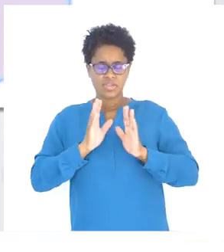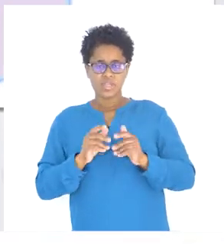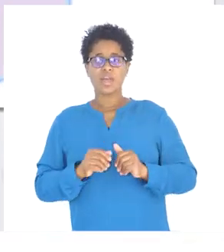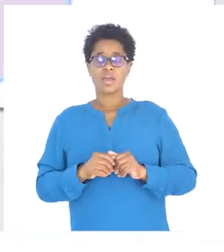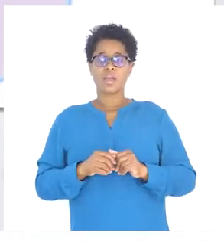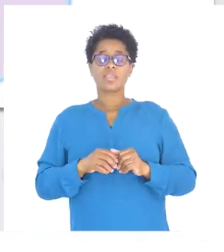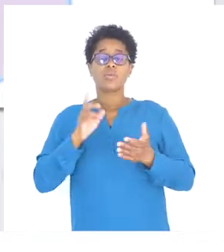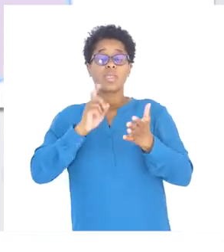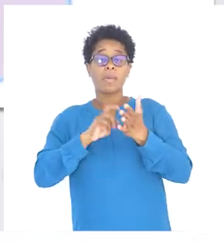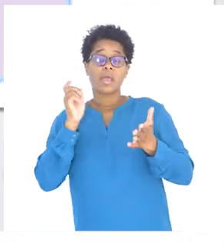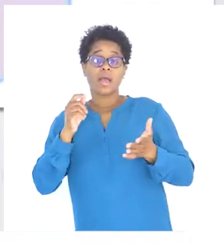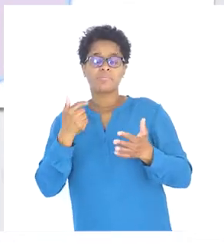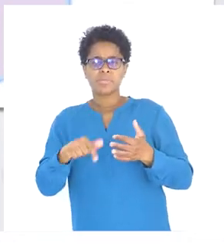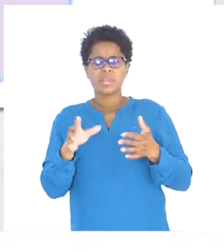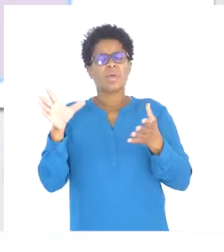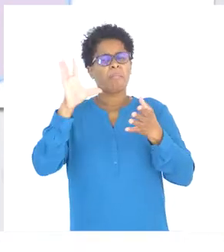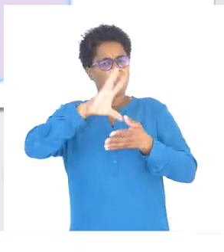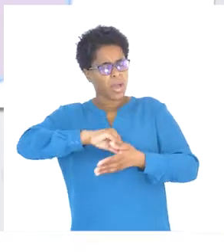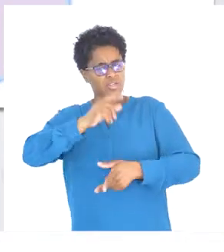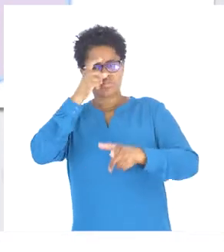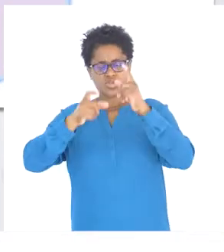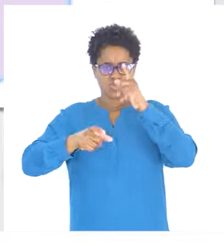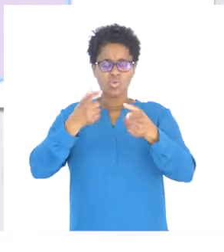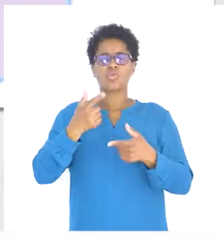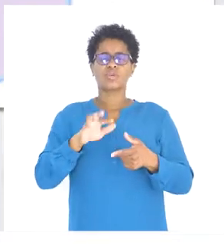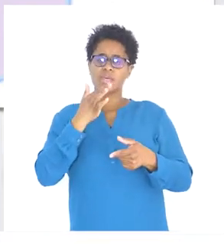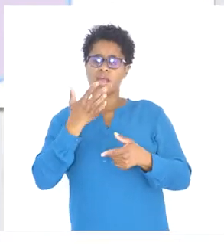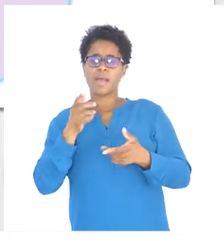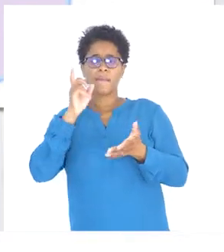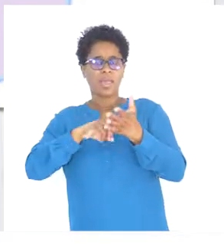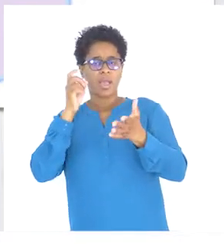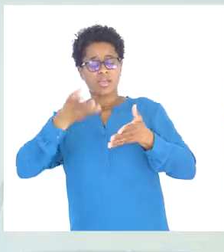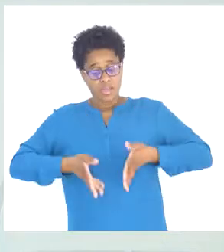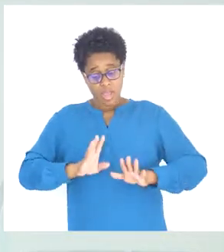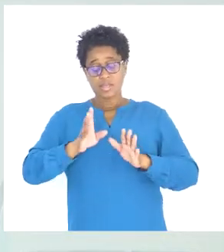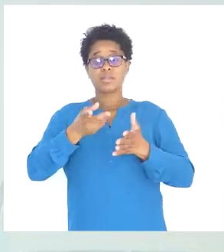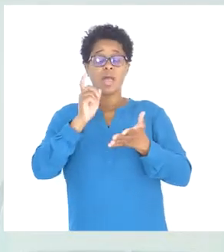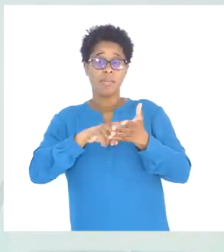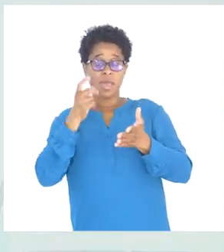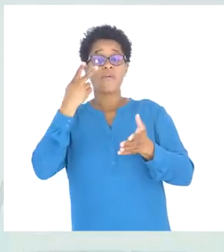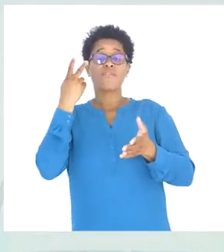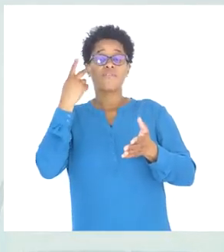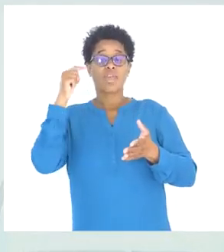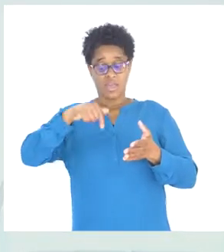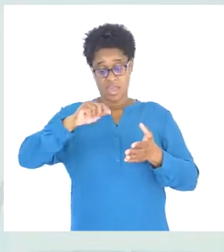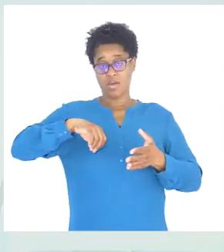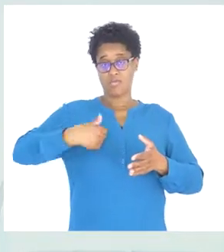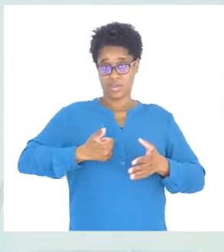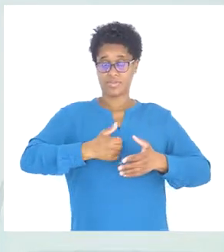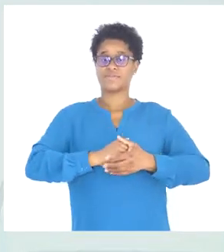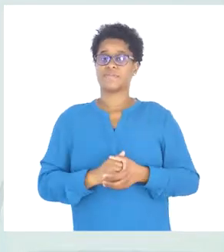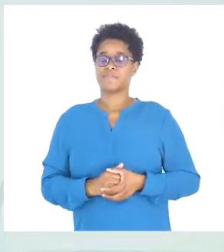no continente americano, temos mais estrangeiros americanos, não, os americanos, a residirem em Cabo